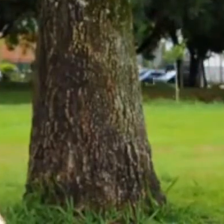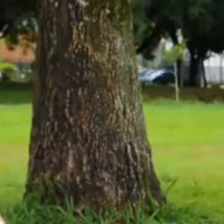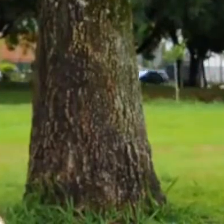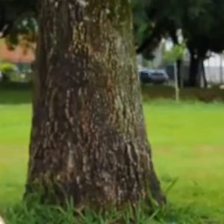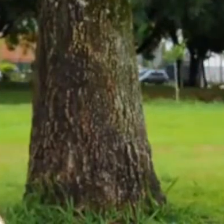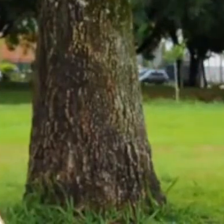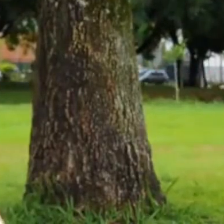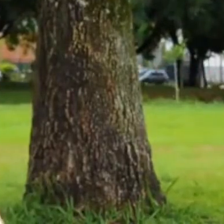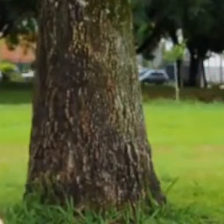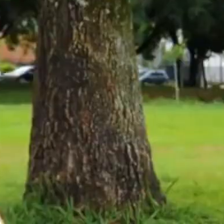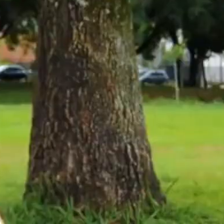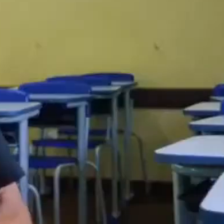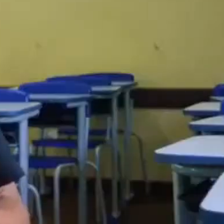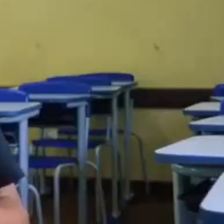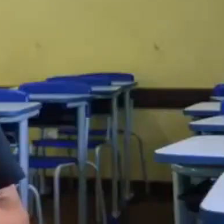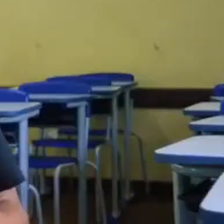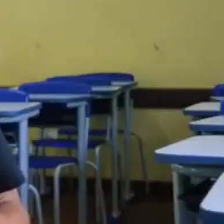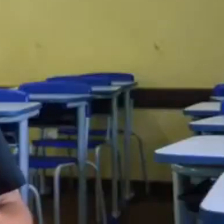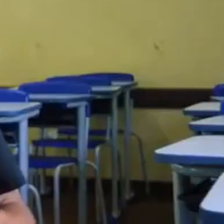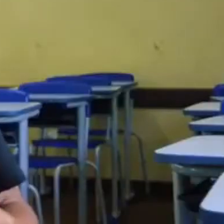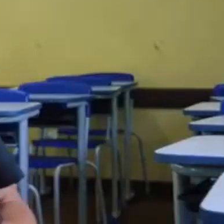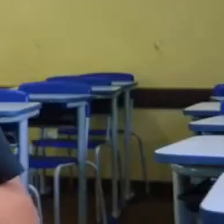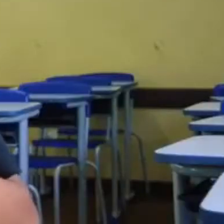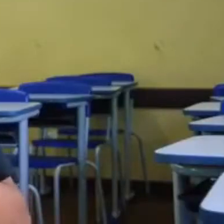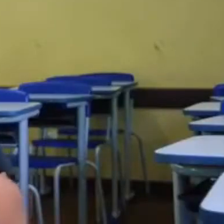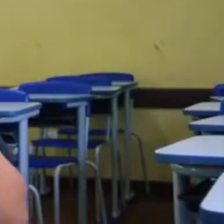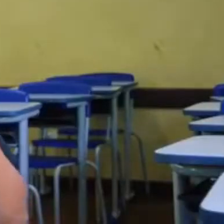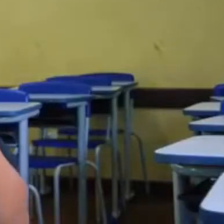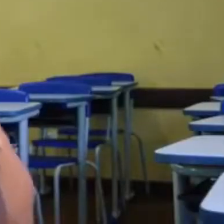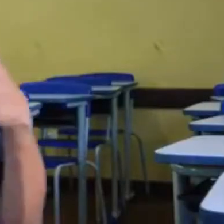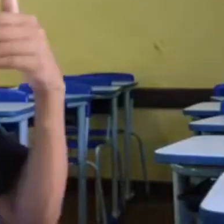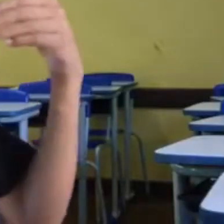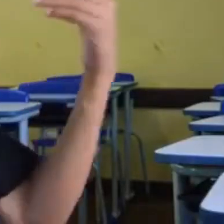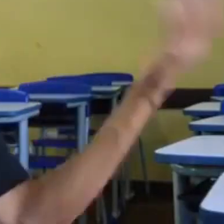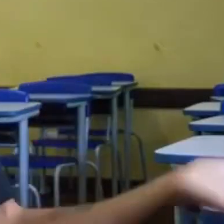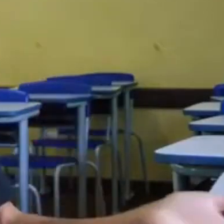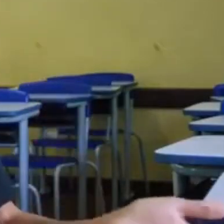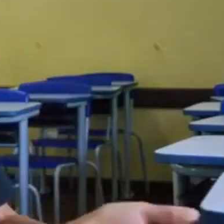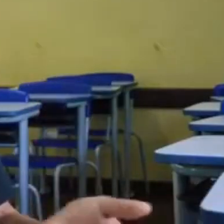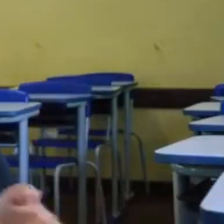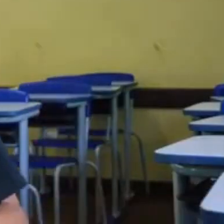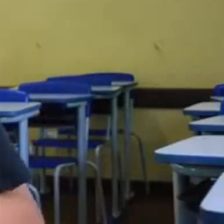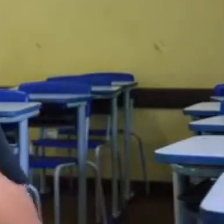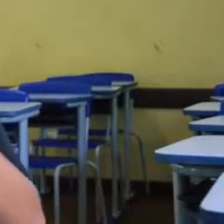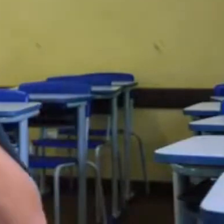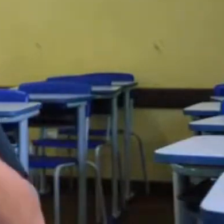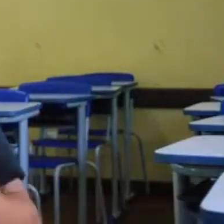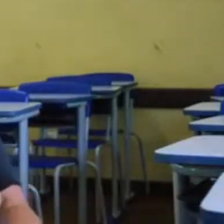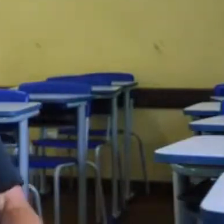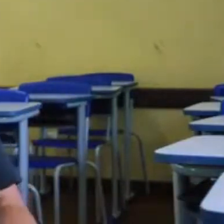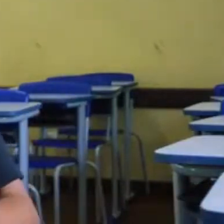Então, a dúvida veio aí. Opa! Todas as minhas amigas gostam do menino do terceirão e